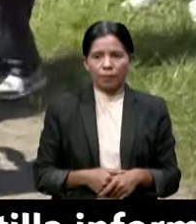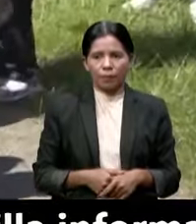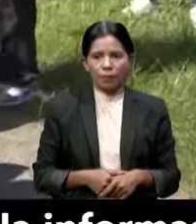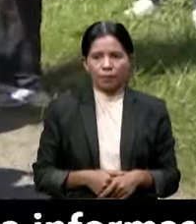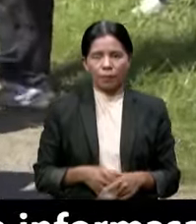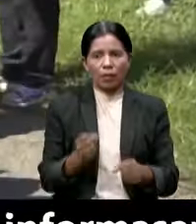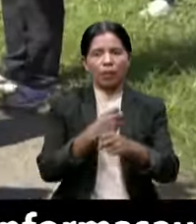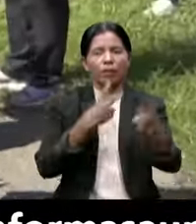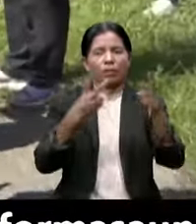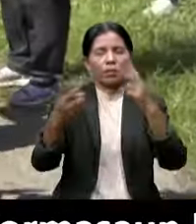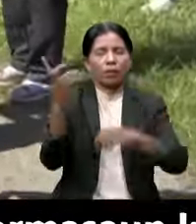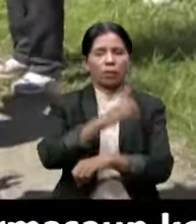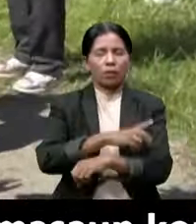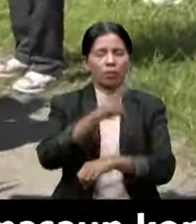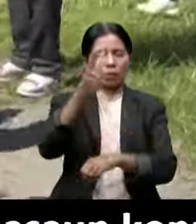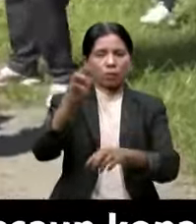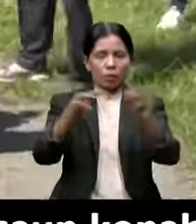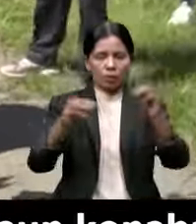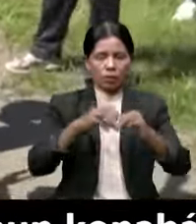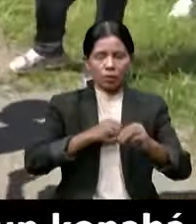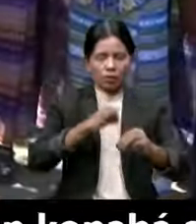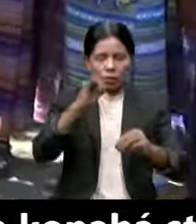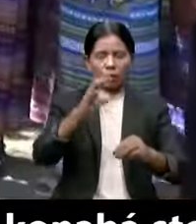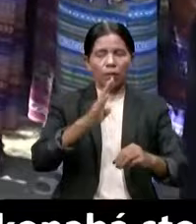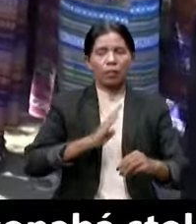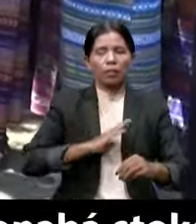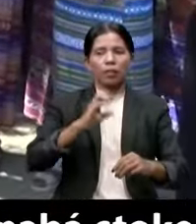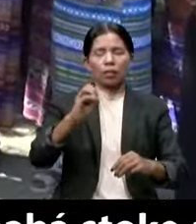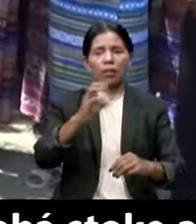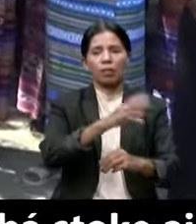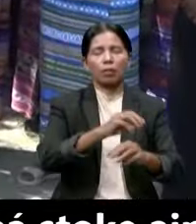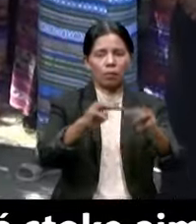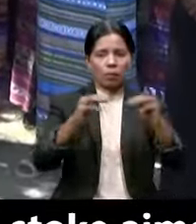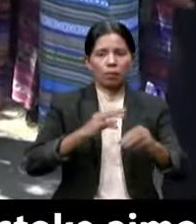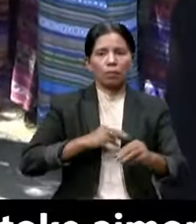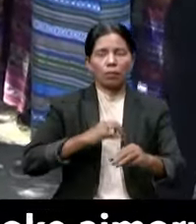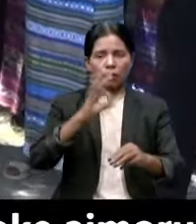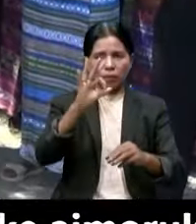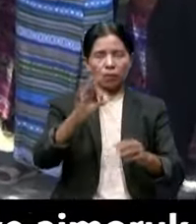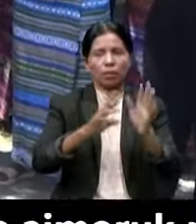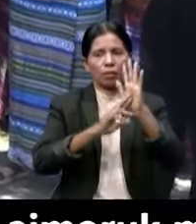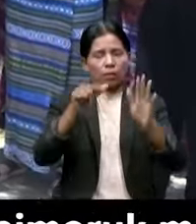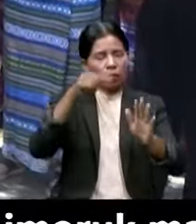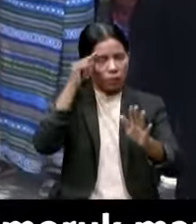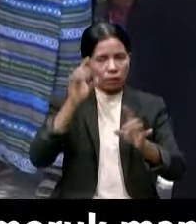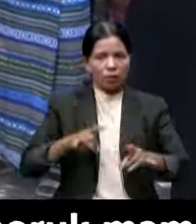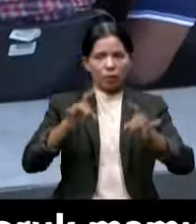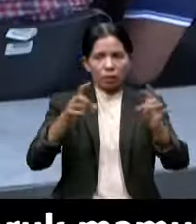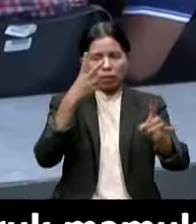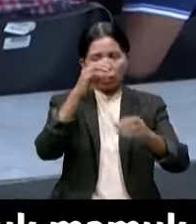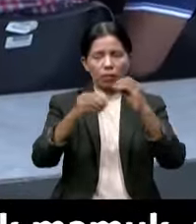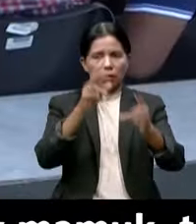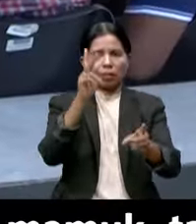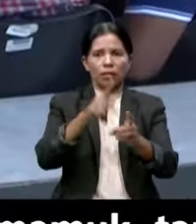Afim, halau visita durante lorong ruai município Covalima, Betano, na Tarbora, município Manuvai, representante governo Austrália ba assunto Greater